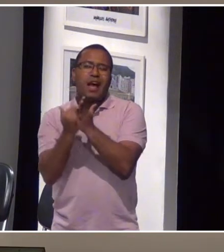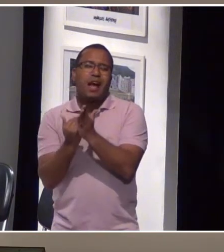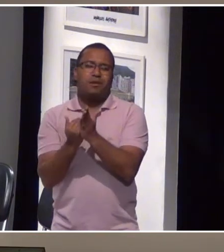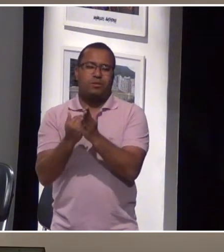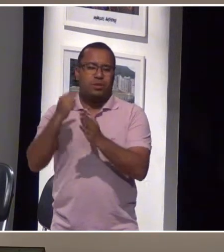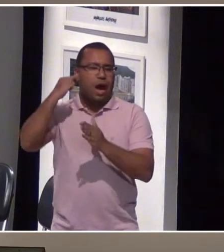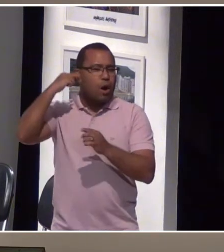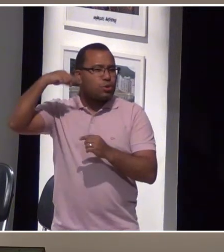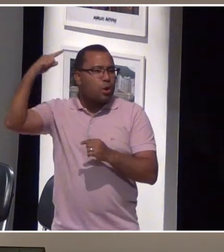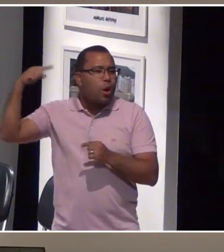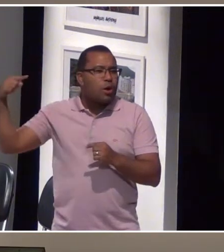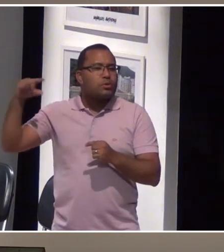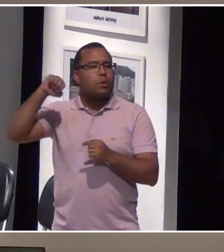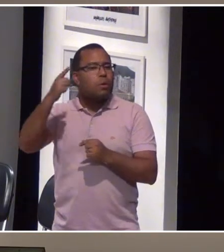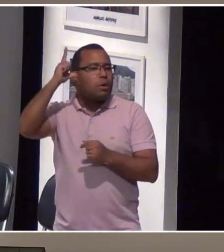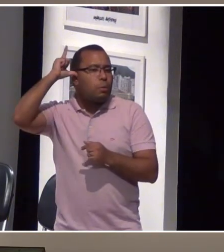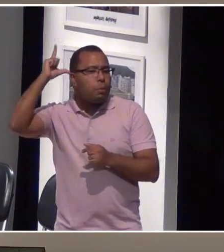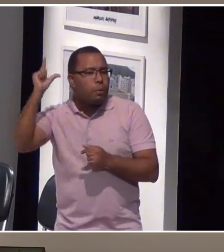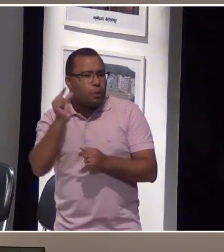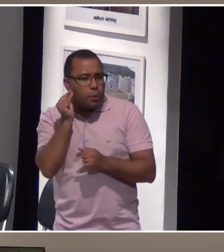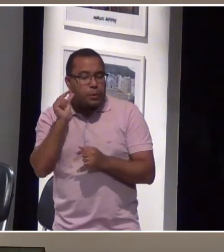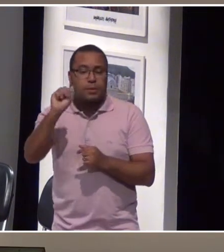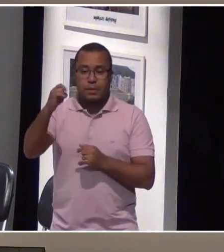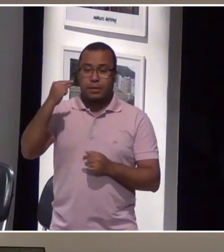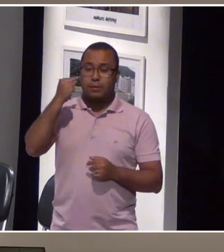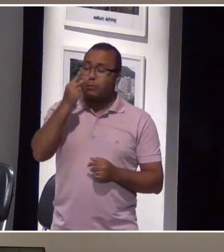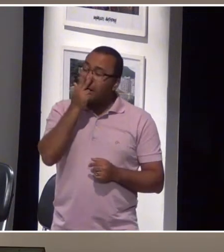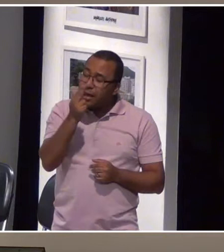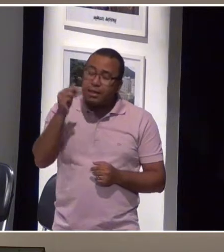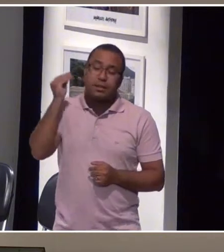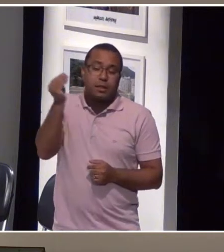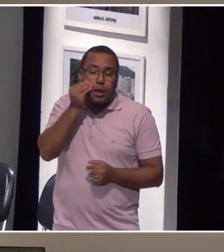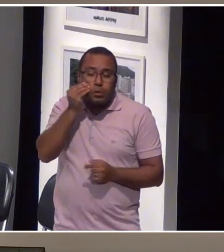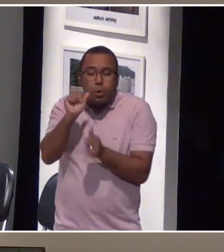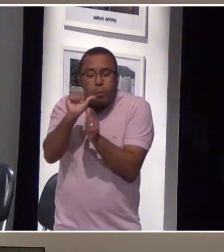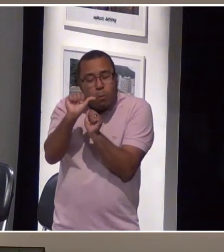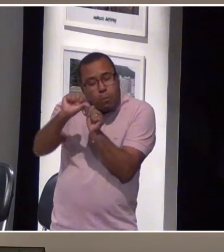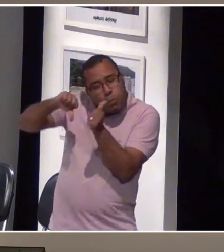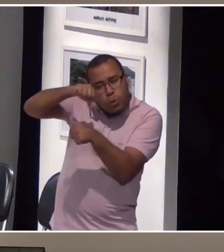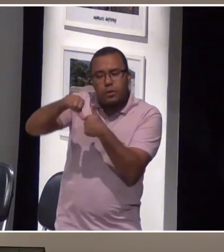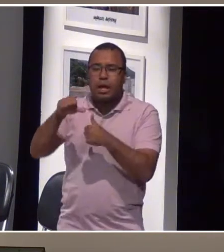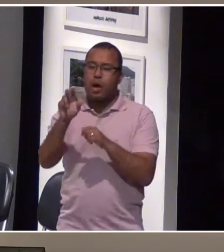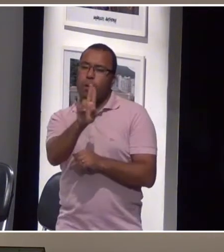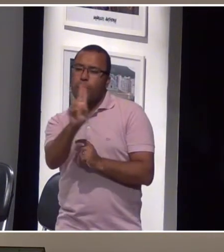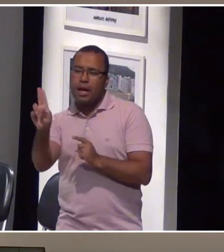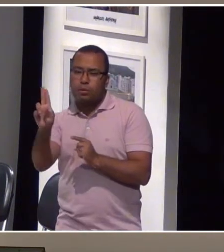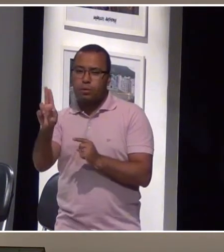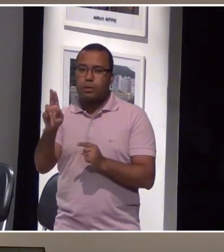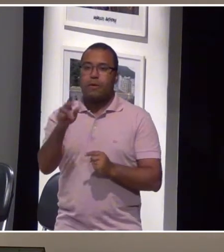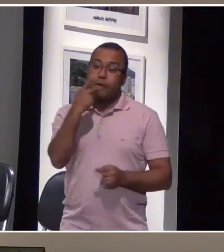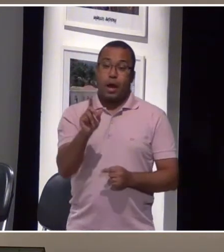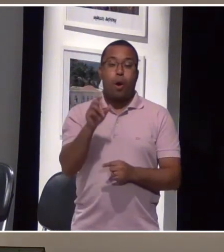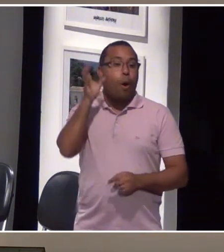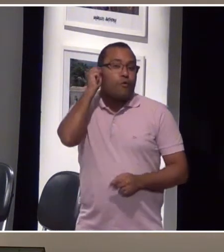audiológicos, ou seja, a questão da perda de audição. Se tentou fazer uma mudança de nomenclatura, e agora se fala em